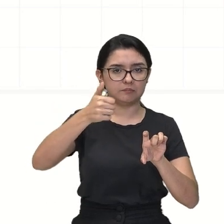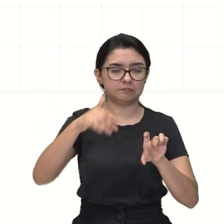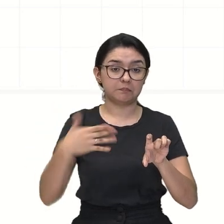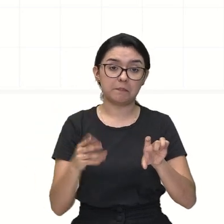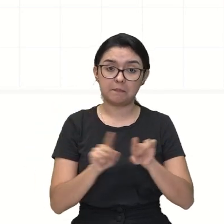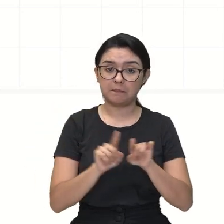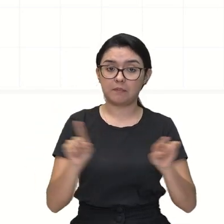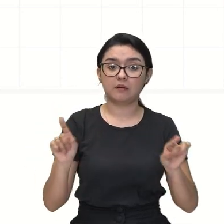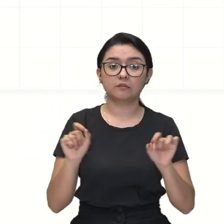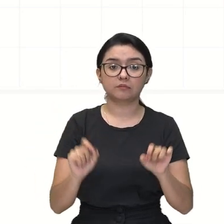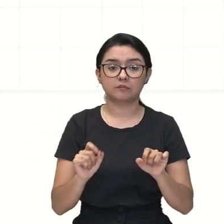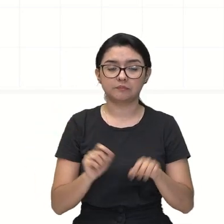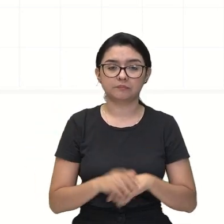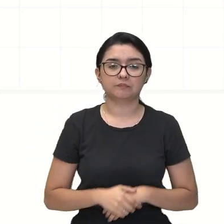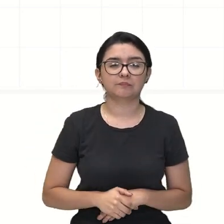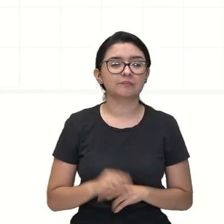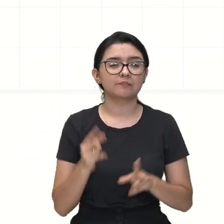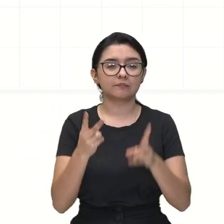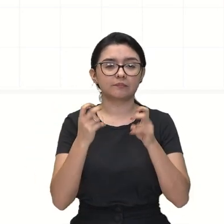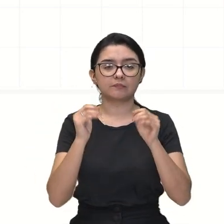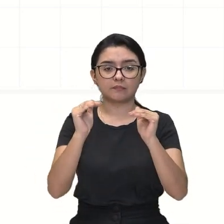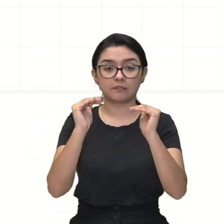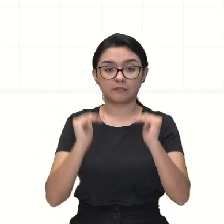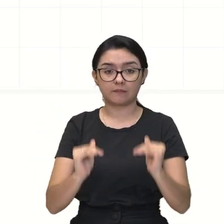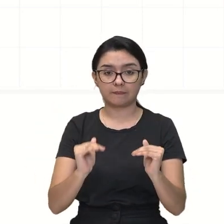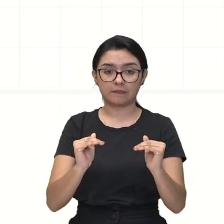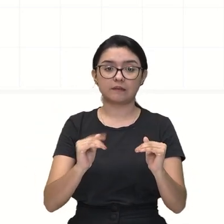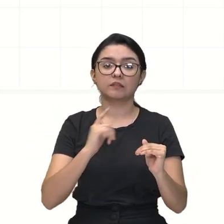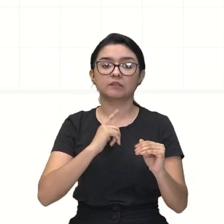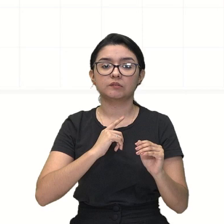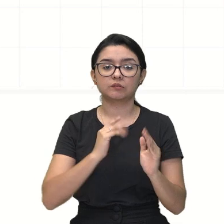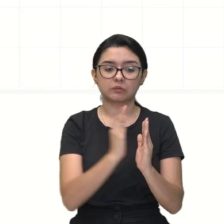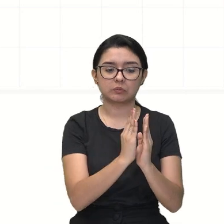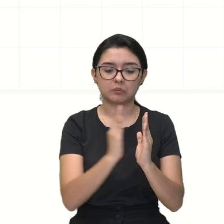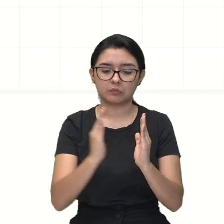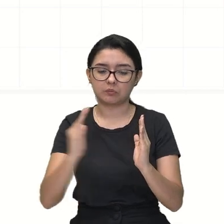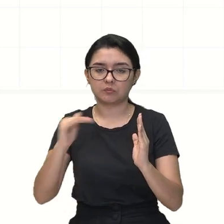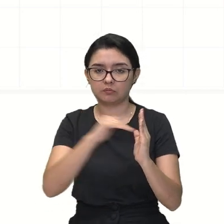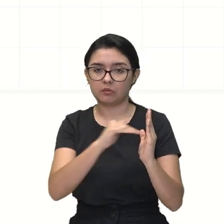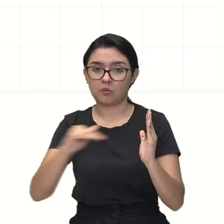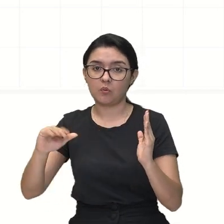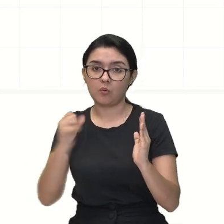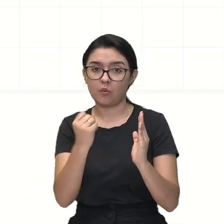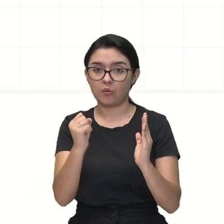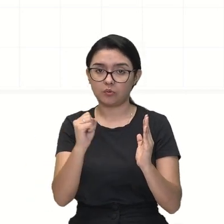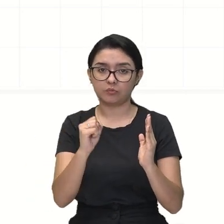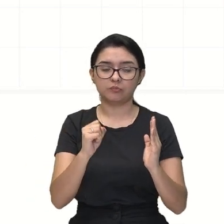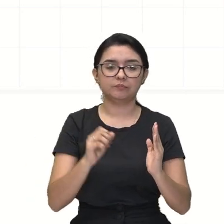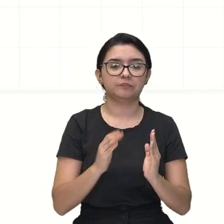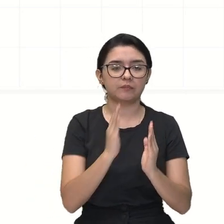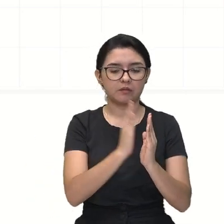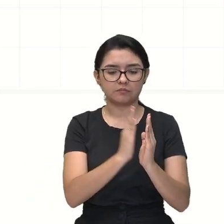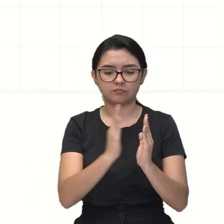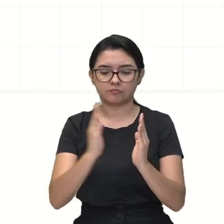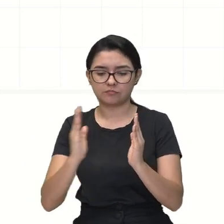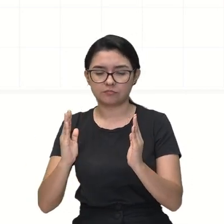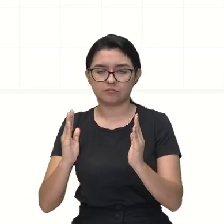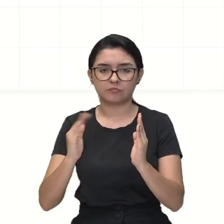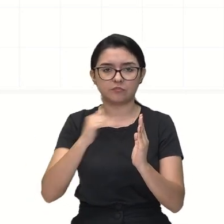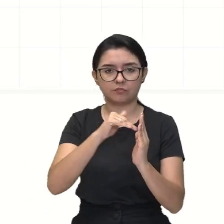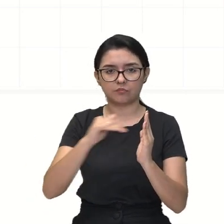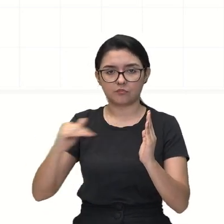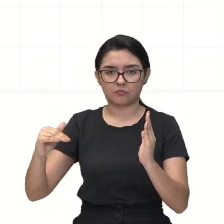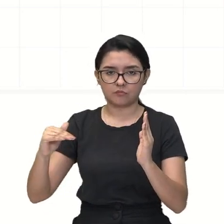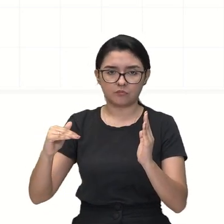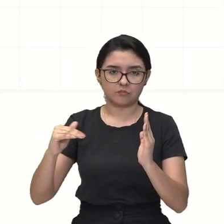ó, aqui foram divididas em 8 partes, e dessas 8 partes